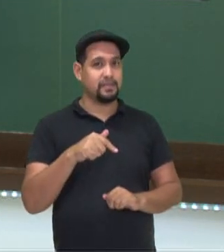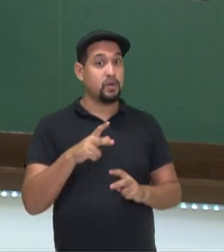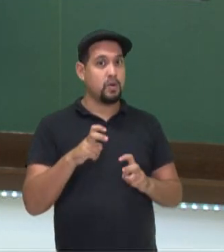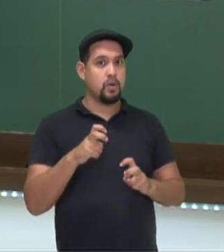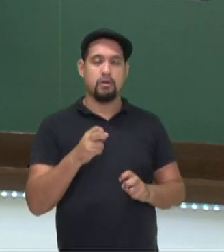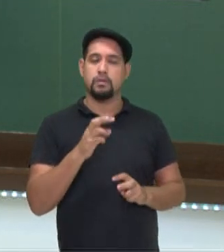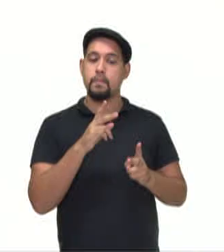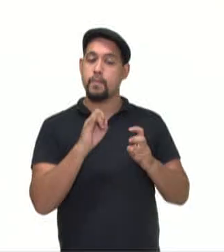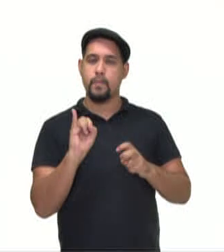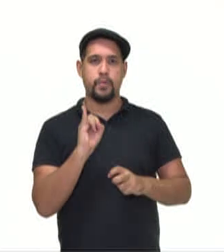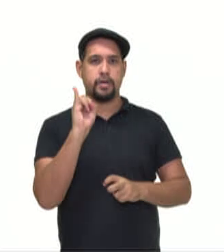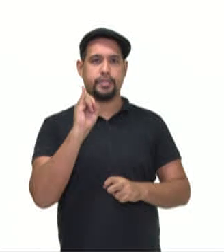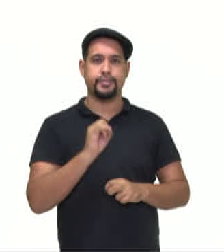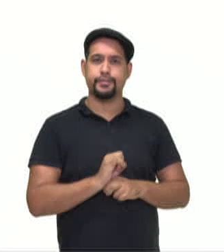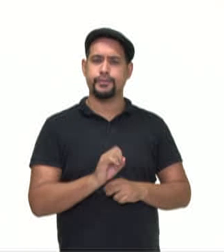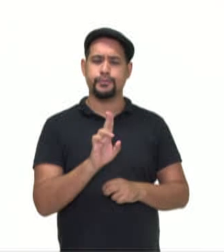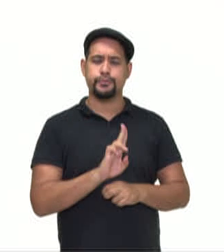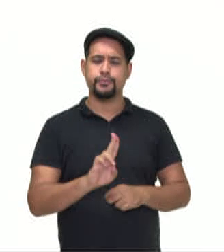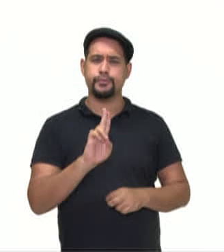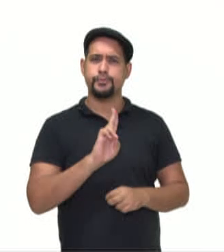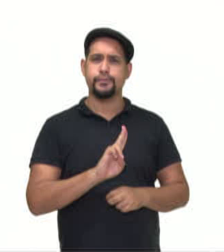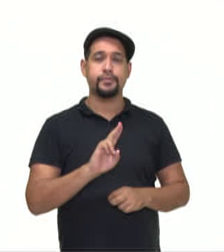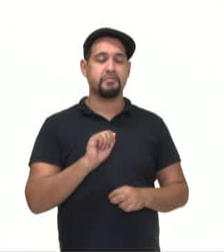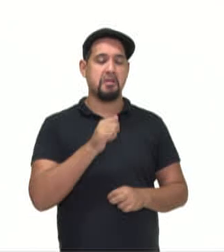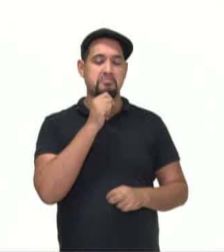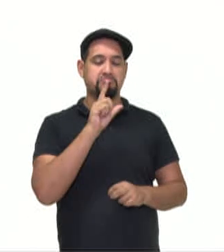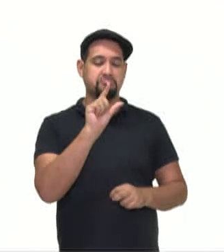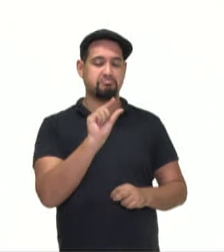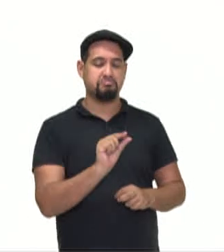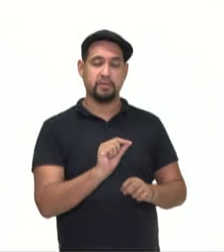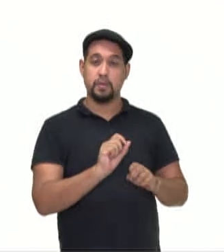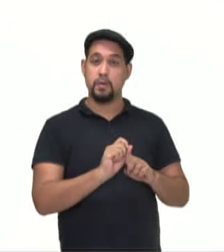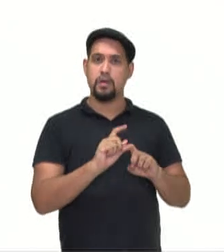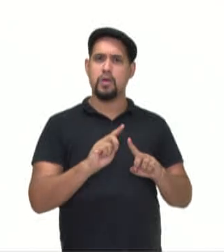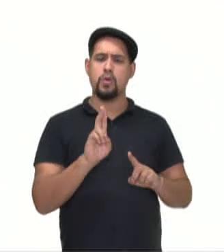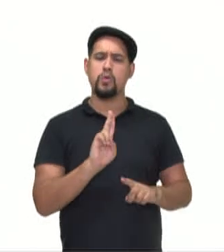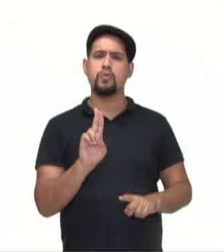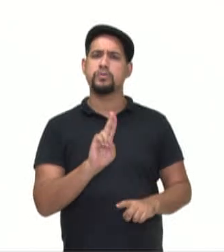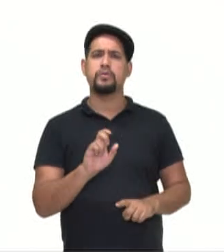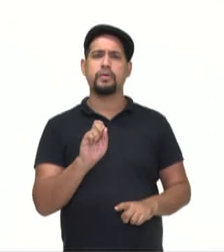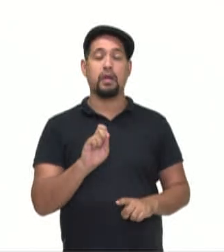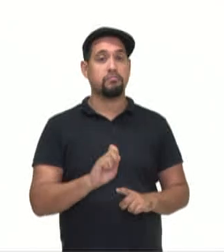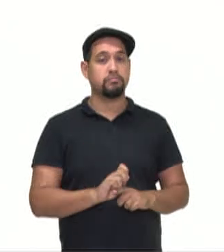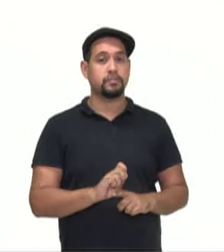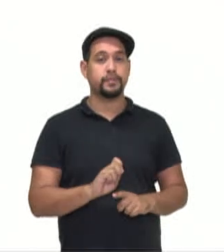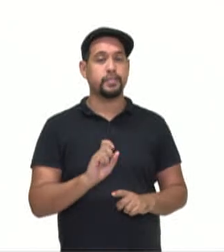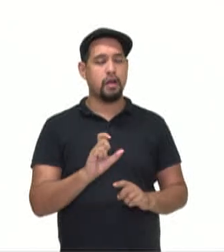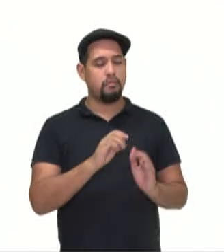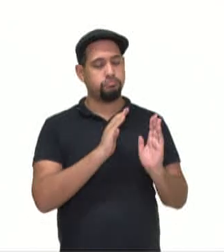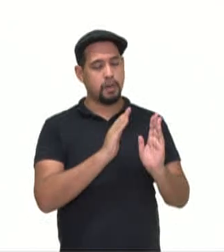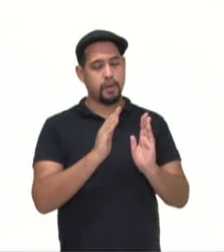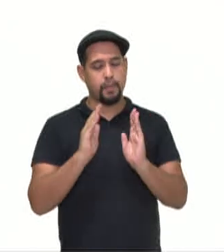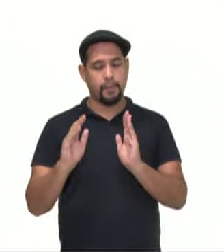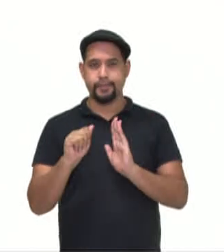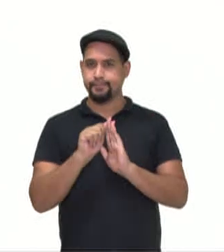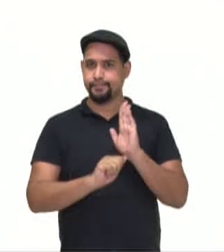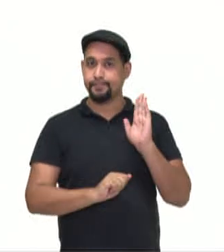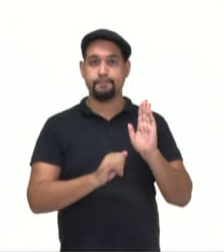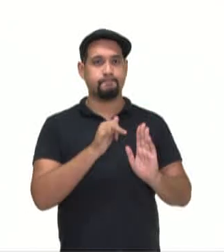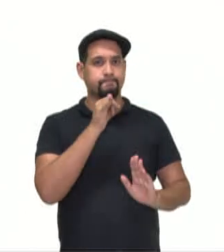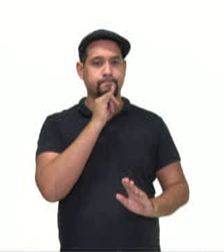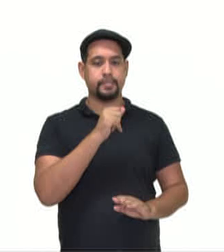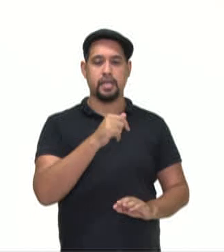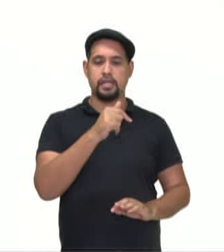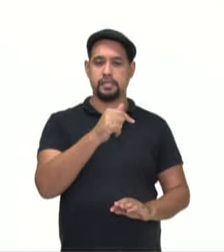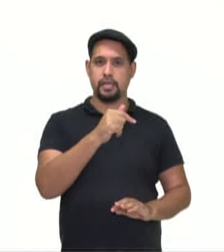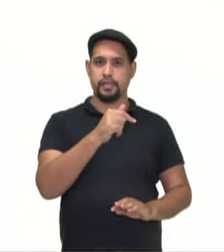aqui uma observação importante, ó. Quando usamos as expressões diminuído e aumentado, costumamos escrever a expressão na ordem do texto. Exemplo,